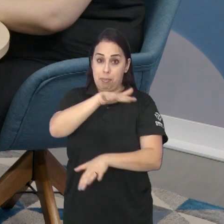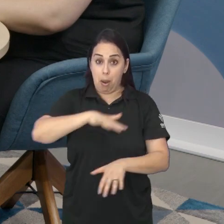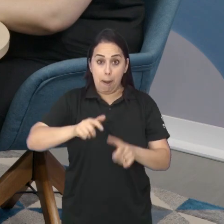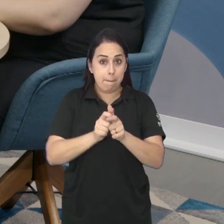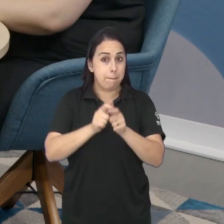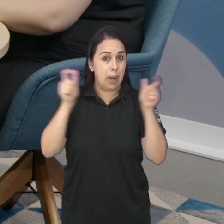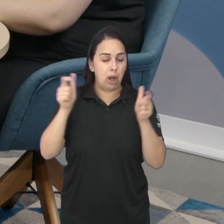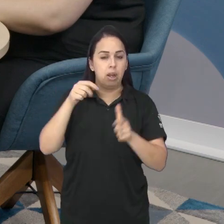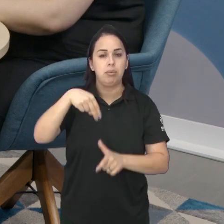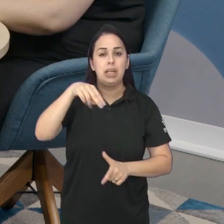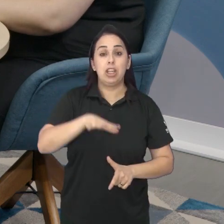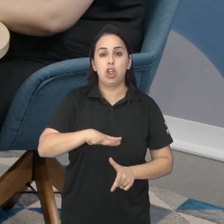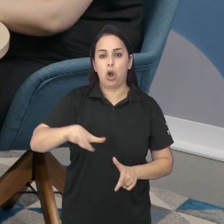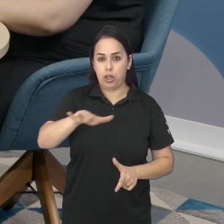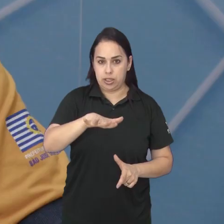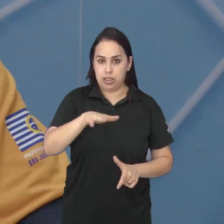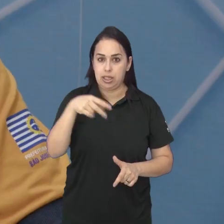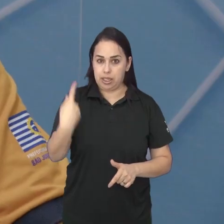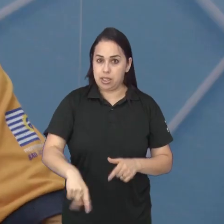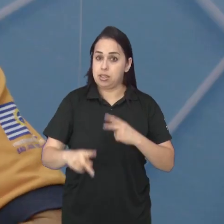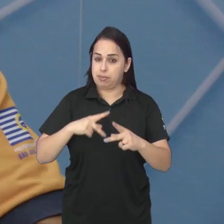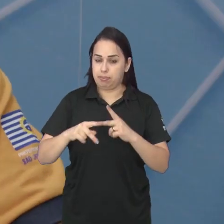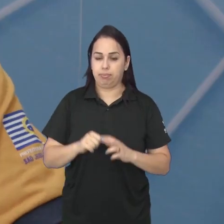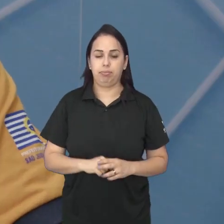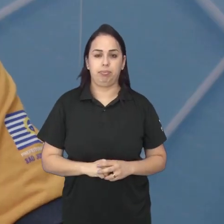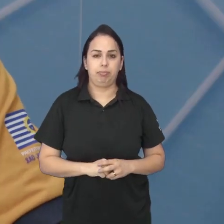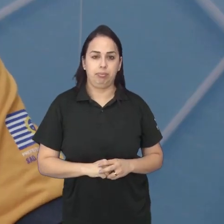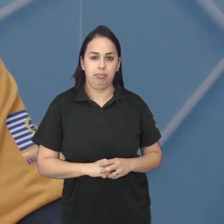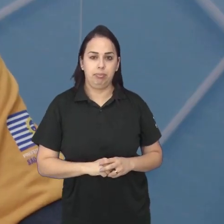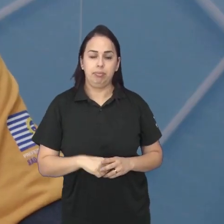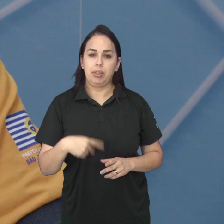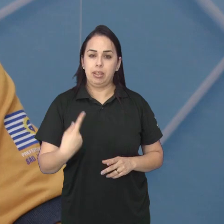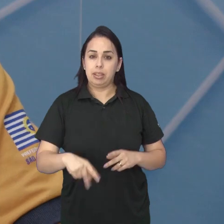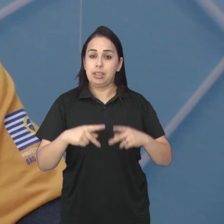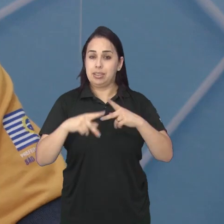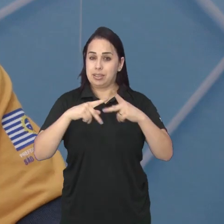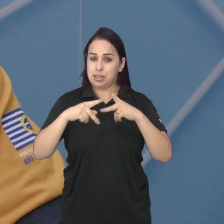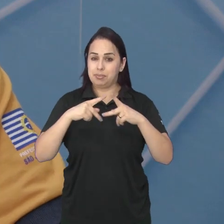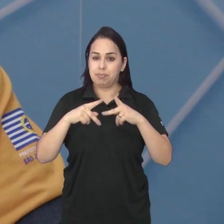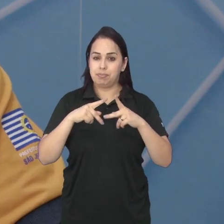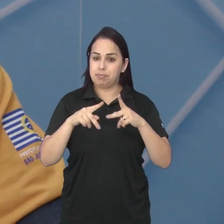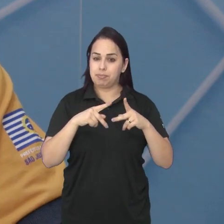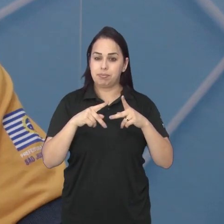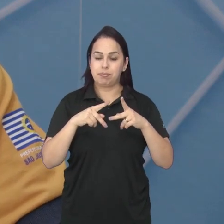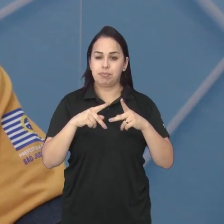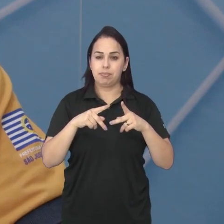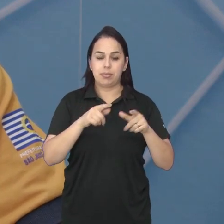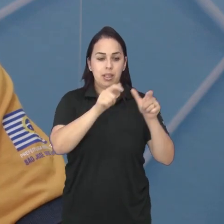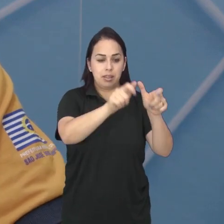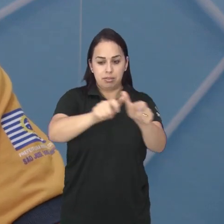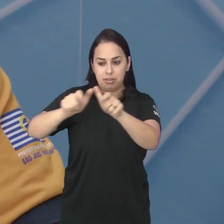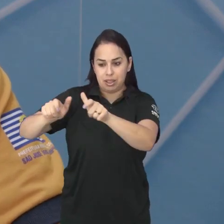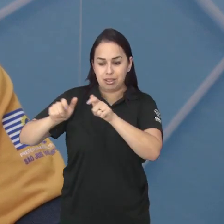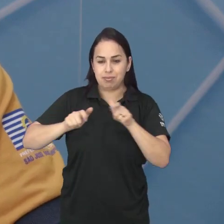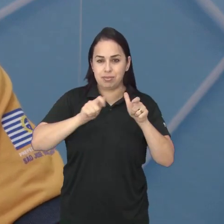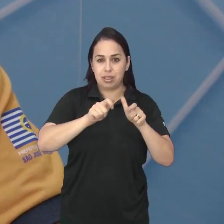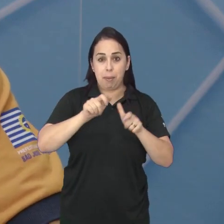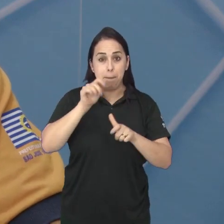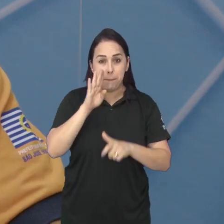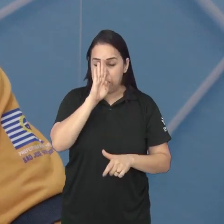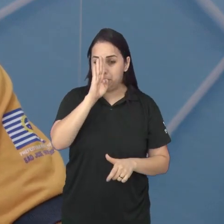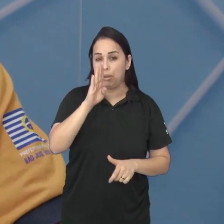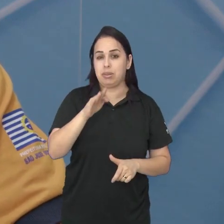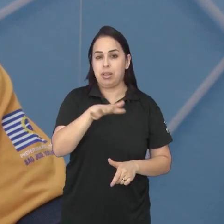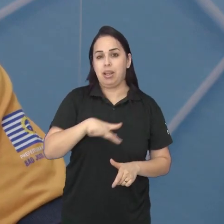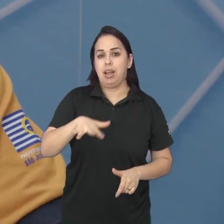região norte. Geograficamente, né, São José dos Campos tem a sua particularidade aí de áreas com maiores declividades na